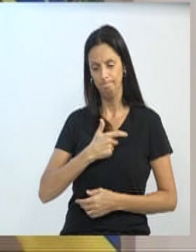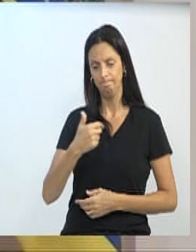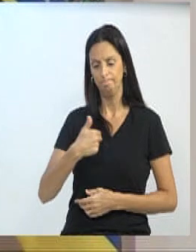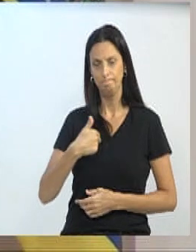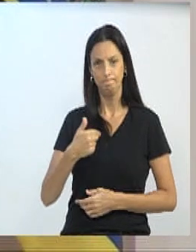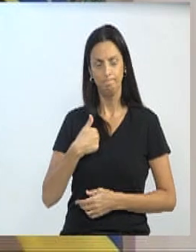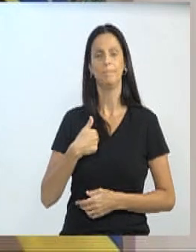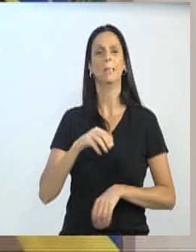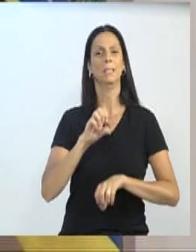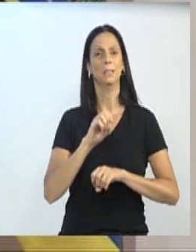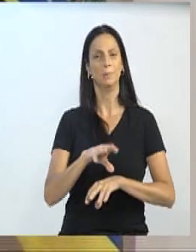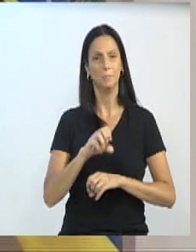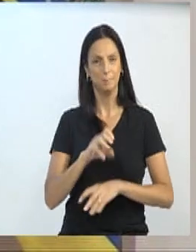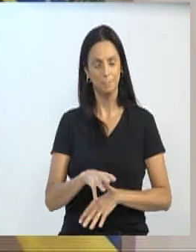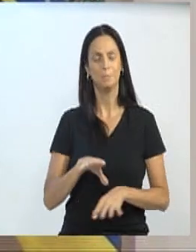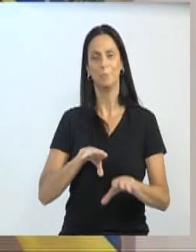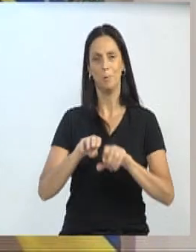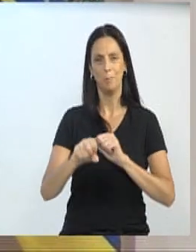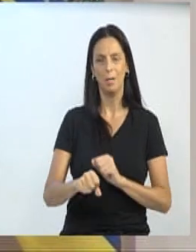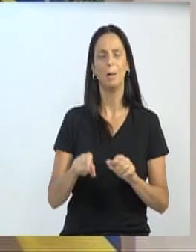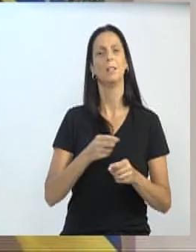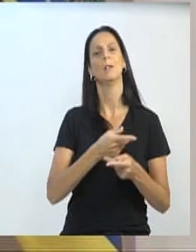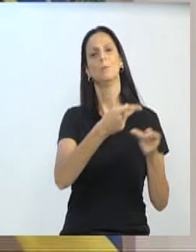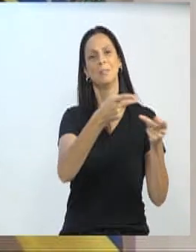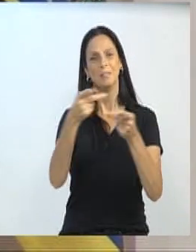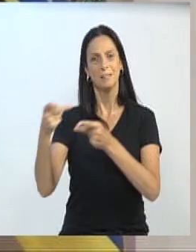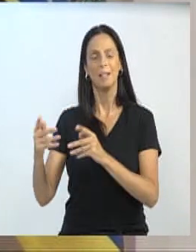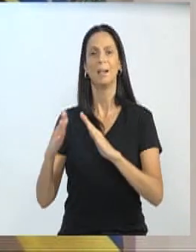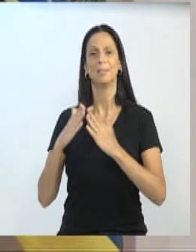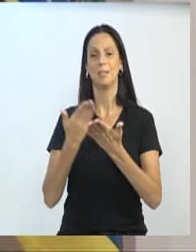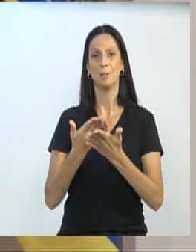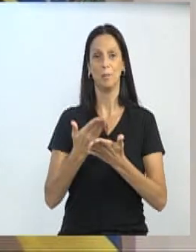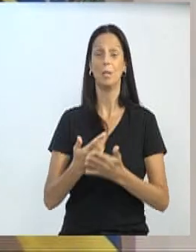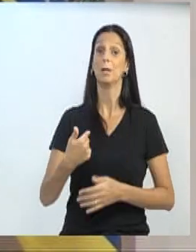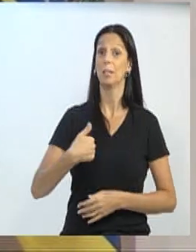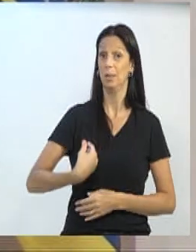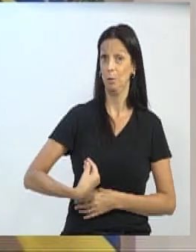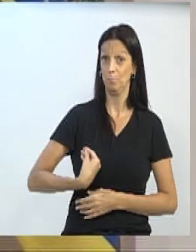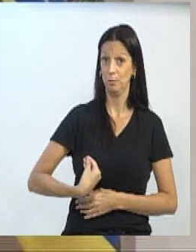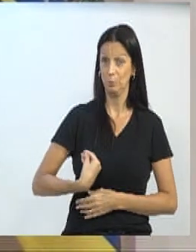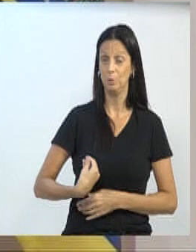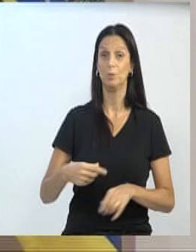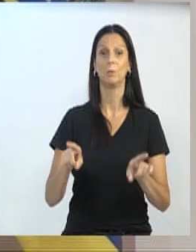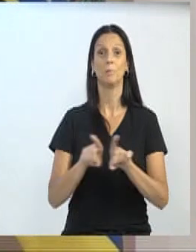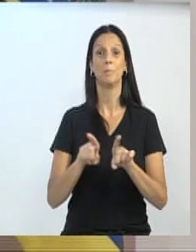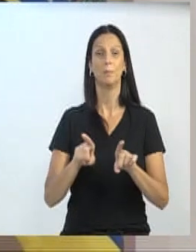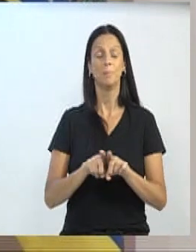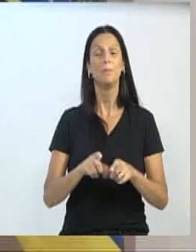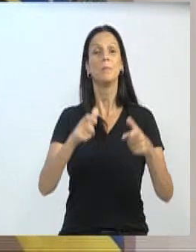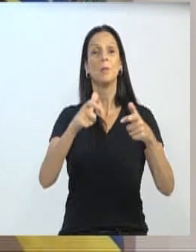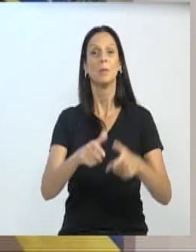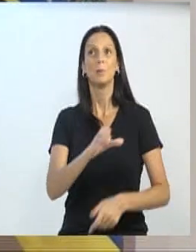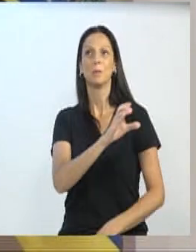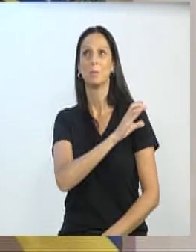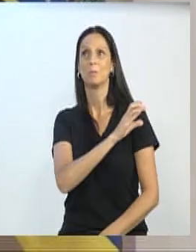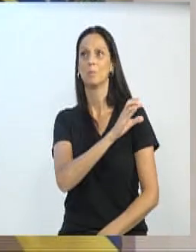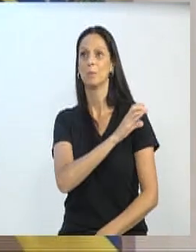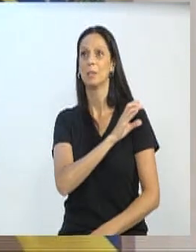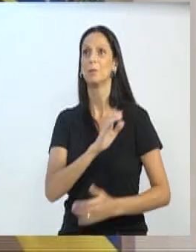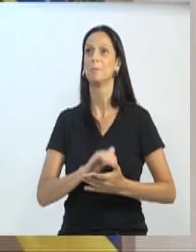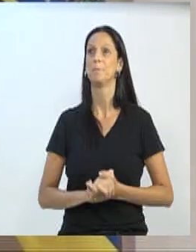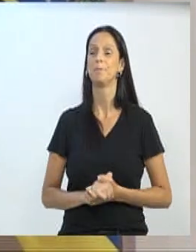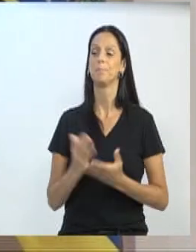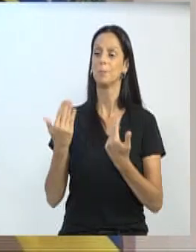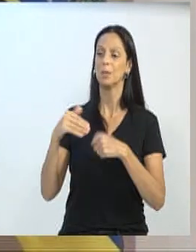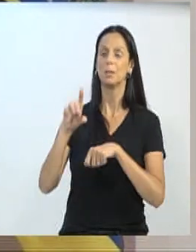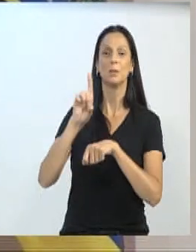que é visitar os educandários na nossa cidade estive não sei feridas atrás a diretora